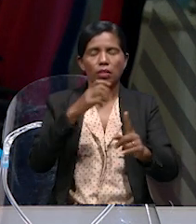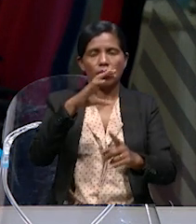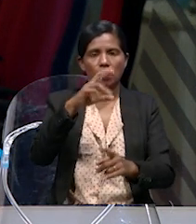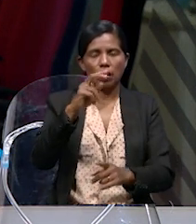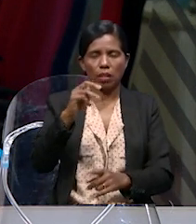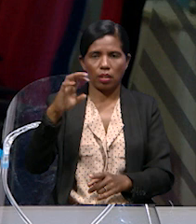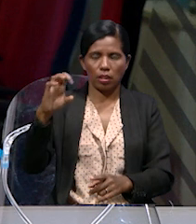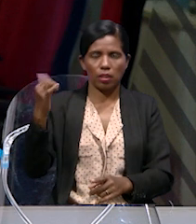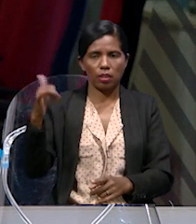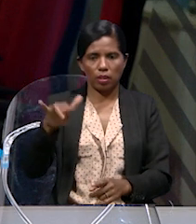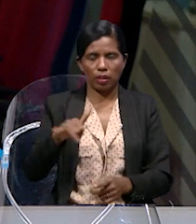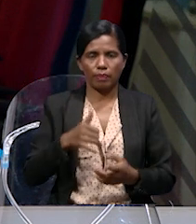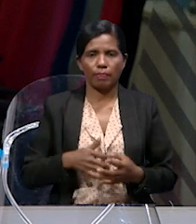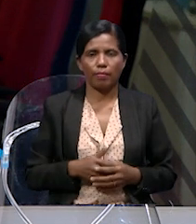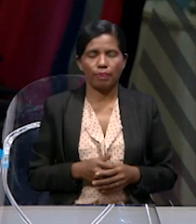zera.